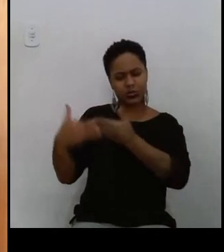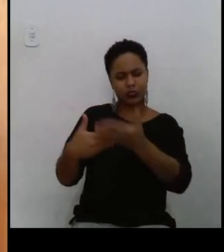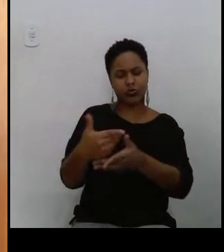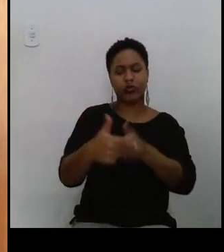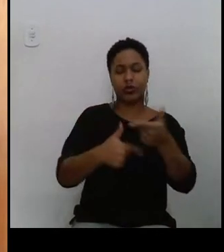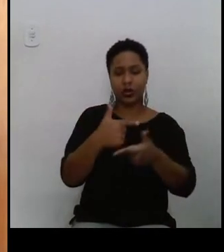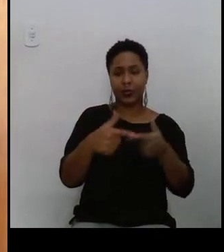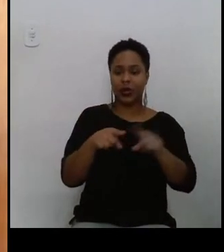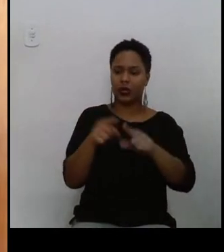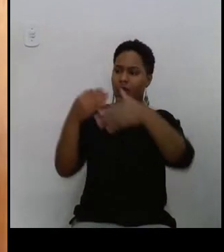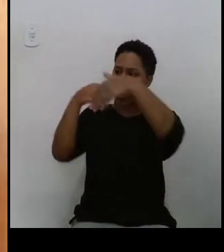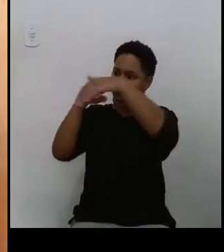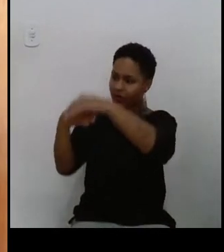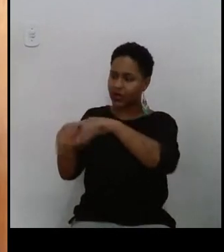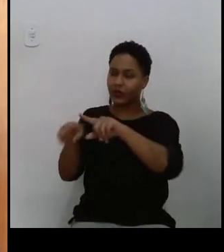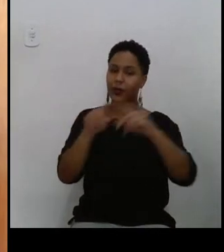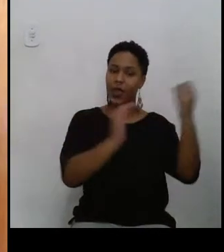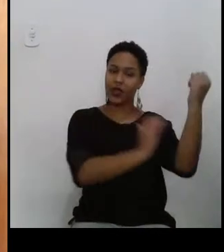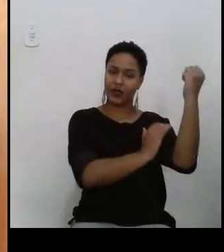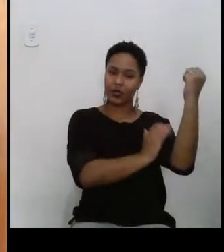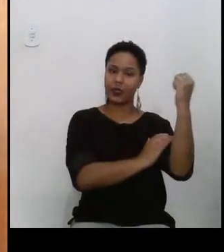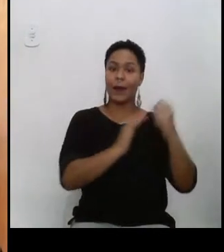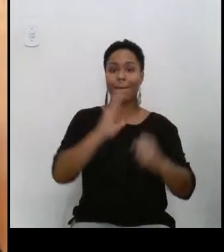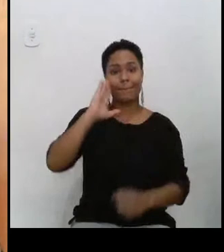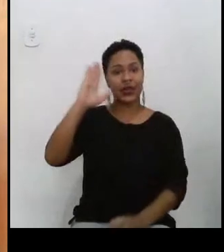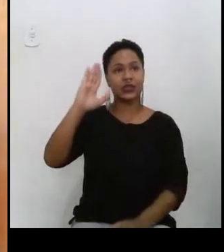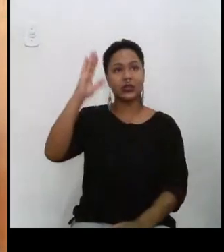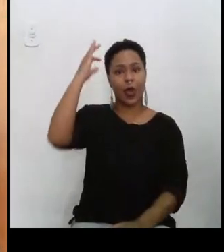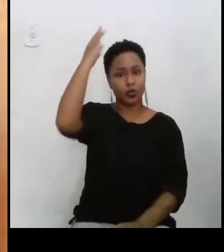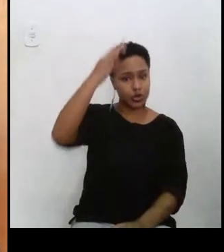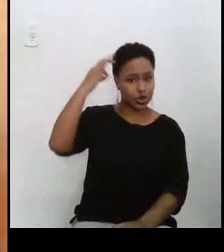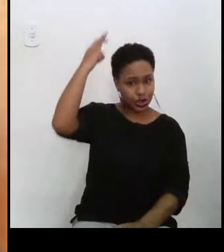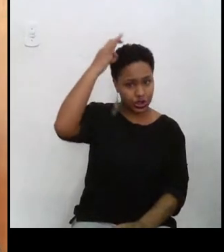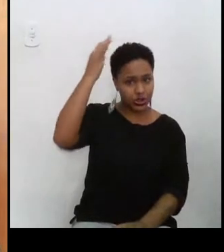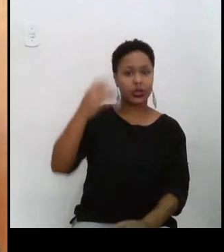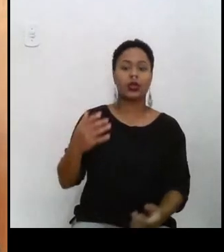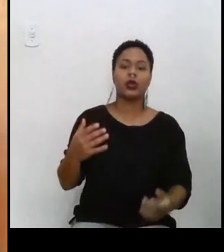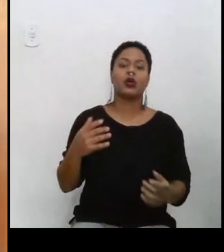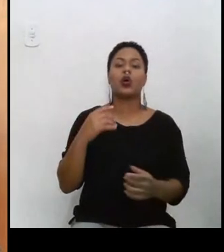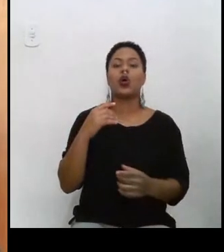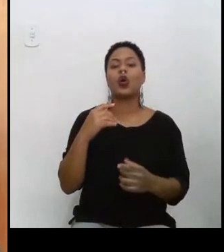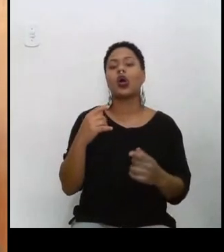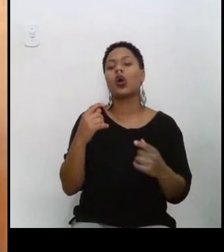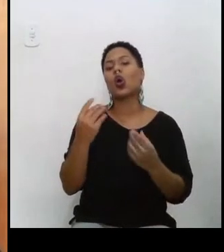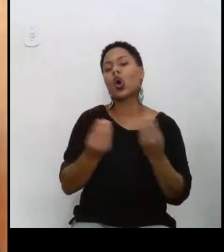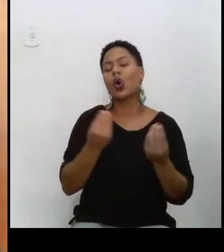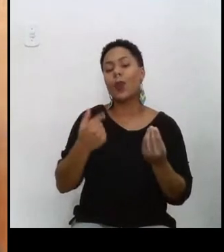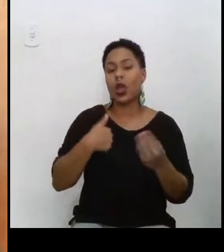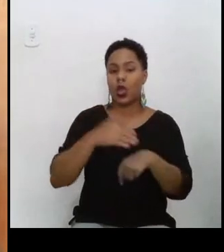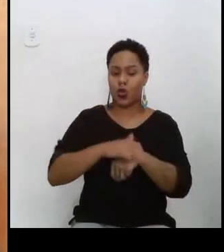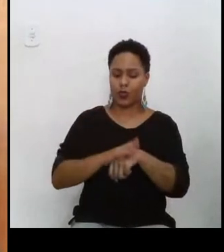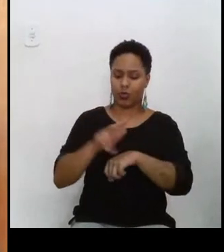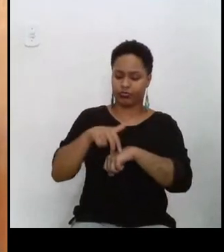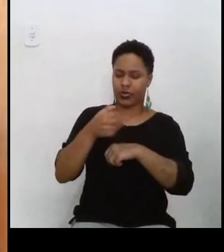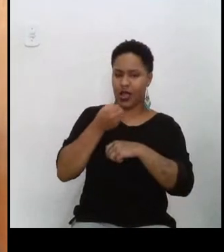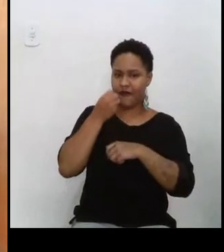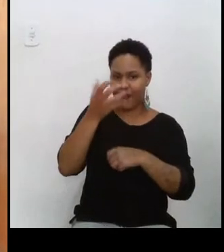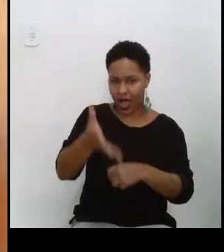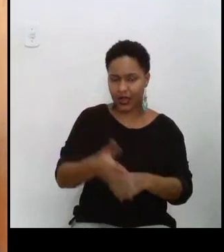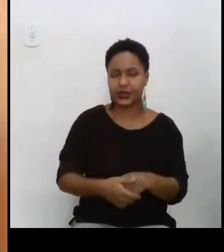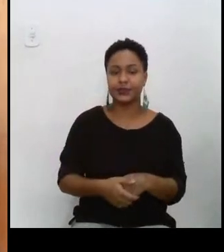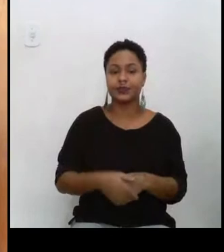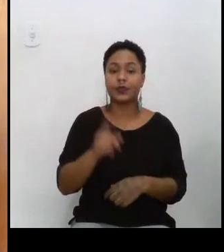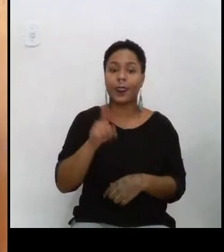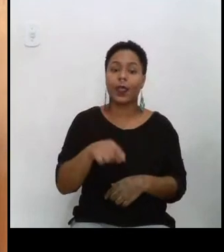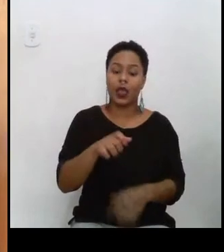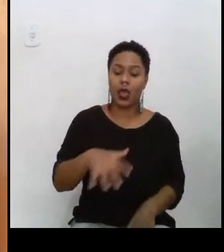antiga particularmente No Brasil onde é mais rápido o área de travar Huck assim do Lance